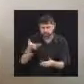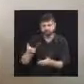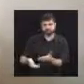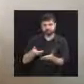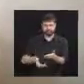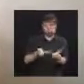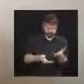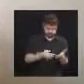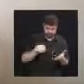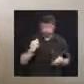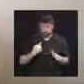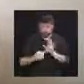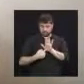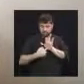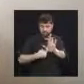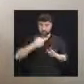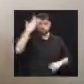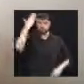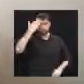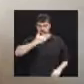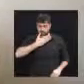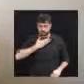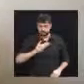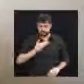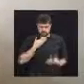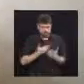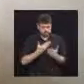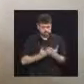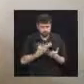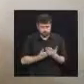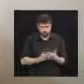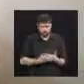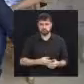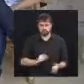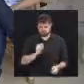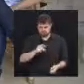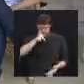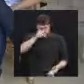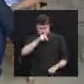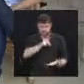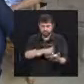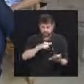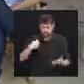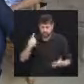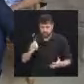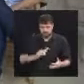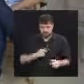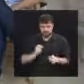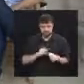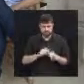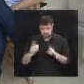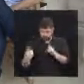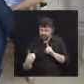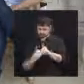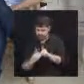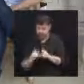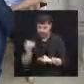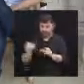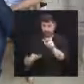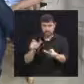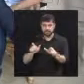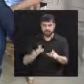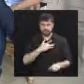por causa disso. Então eu só trouxe técnicas que eram cientificamente comprovadas, para que nós pudéssemos oferecer ao usuário do SUS em